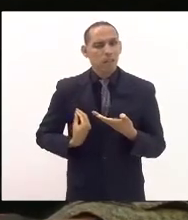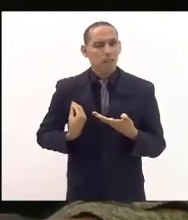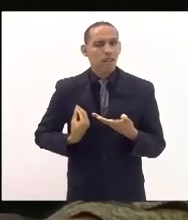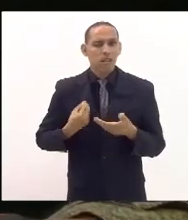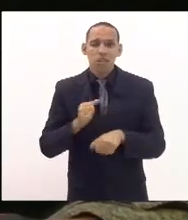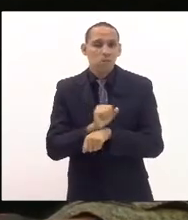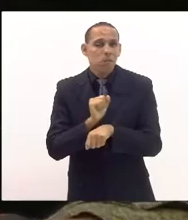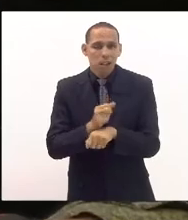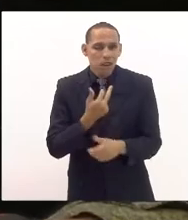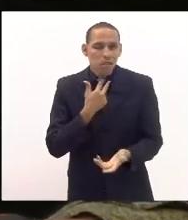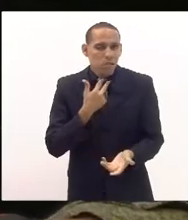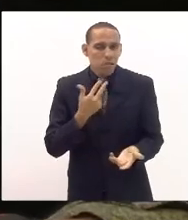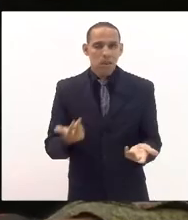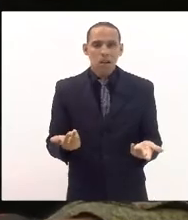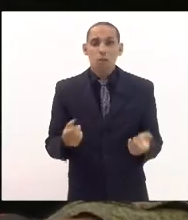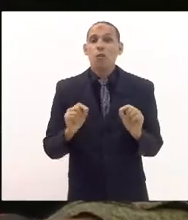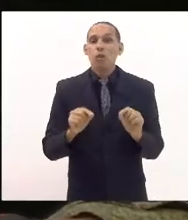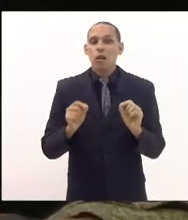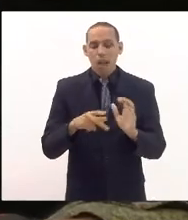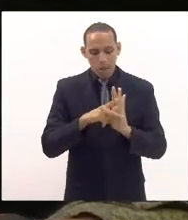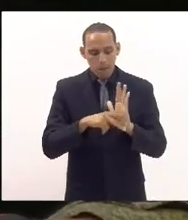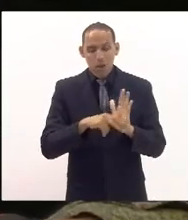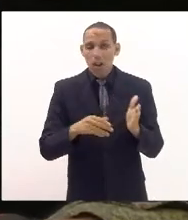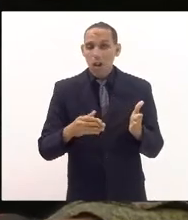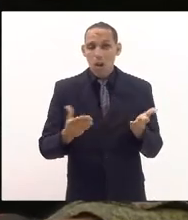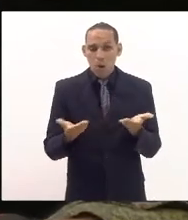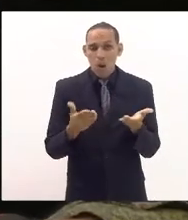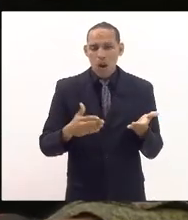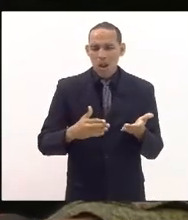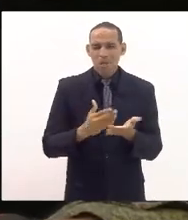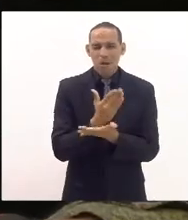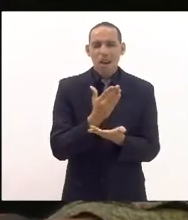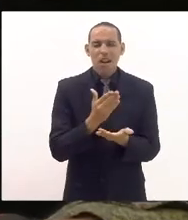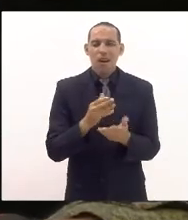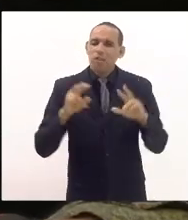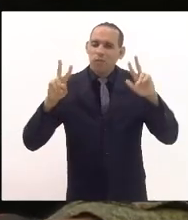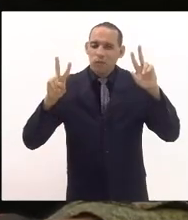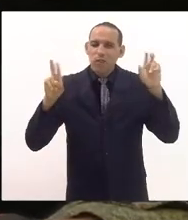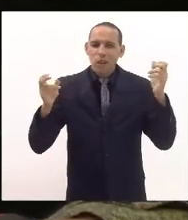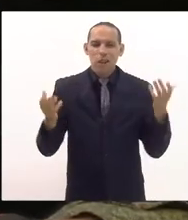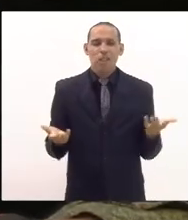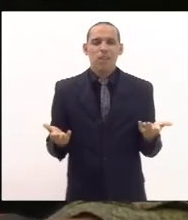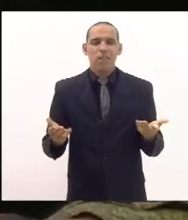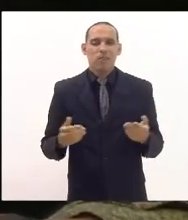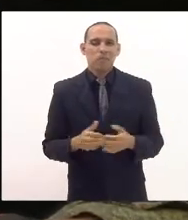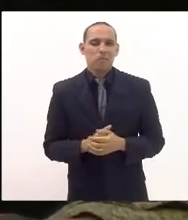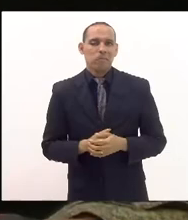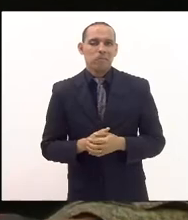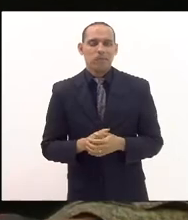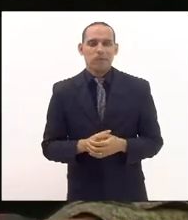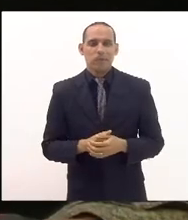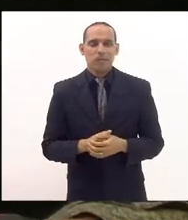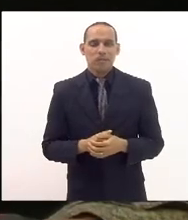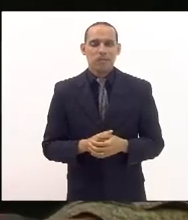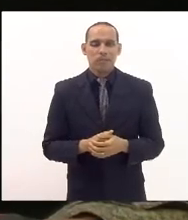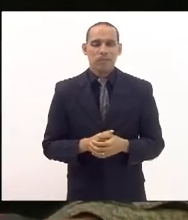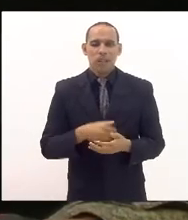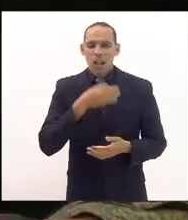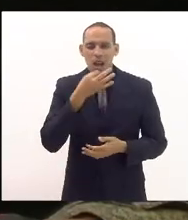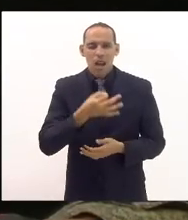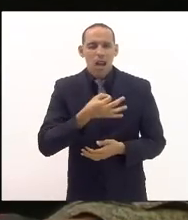pode esperar esse projeto aprovado hoje que ver Savassi a peça né sobre